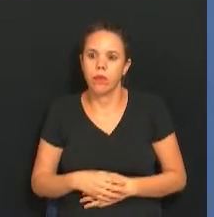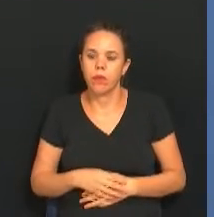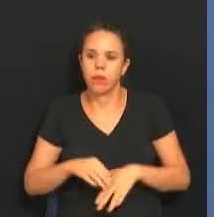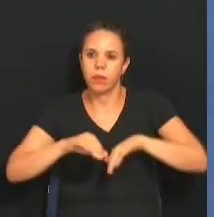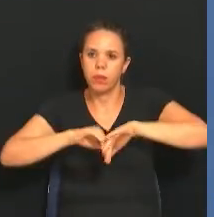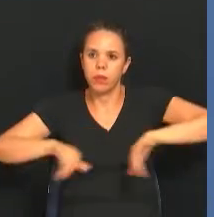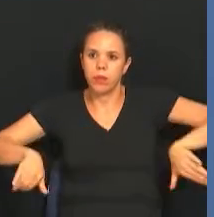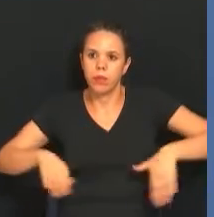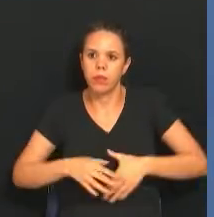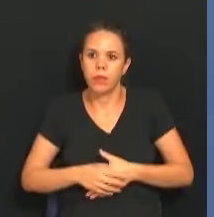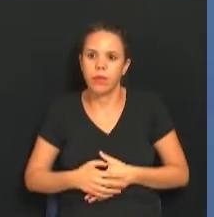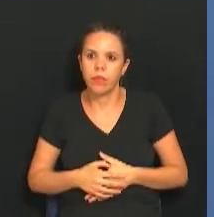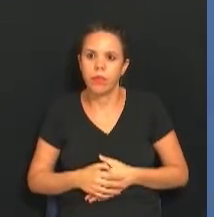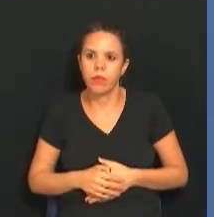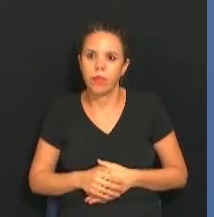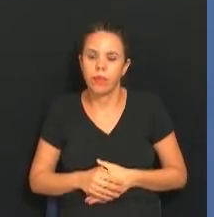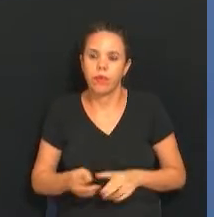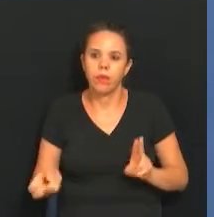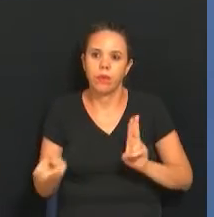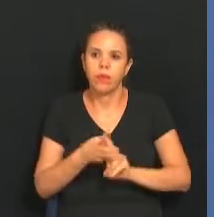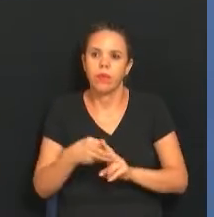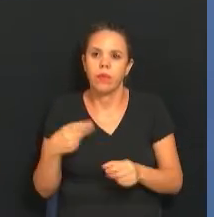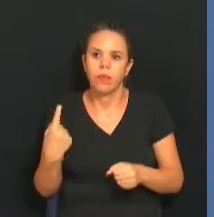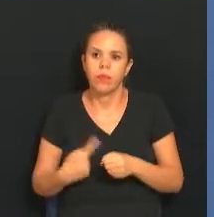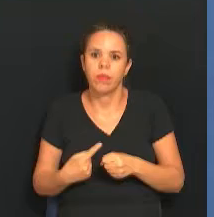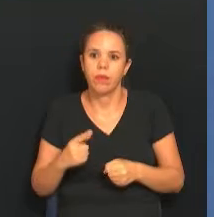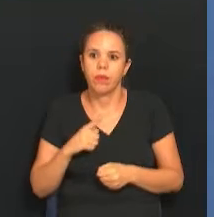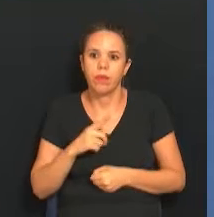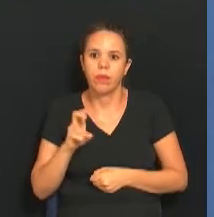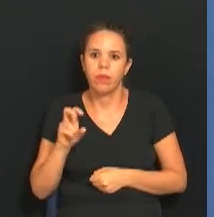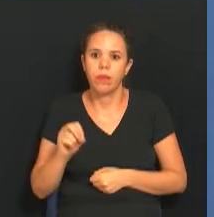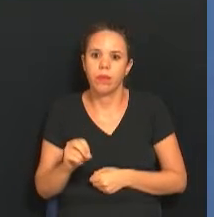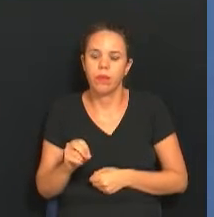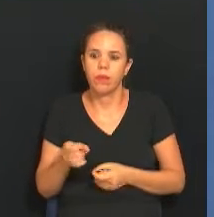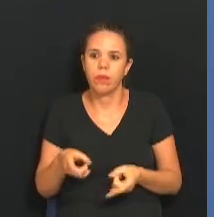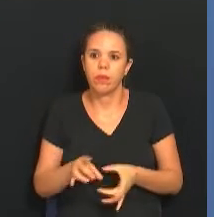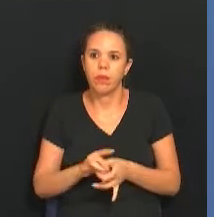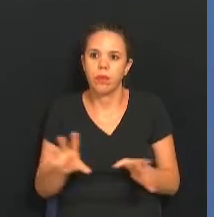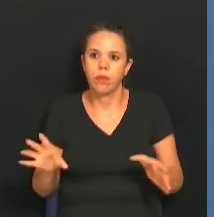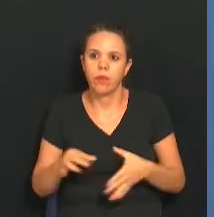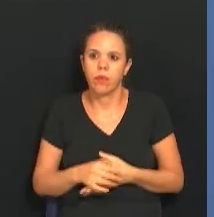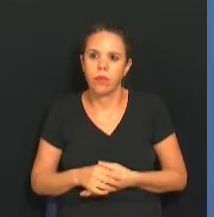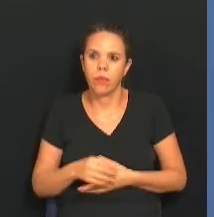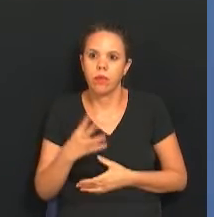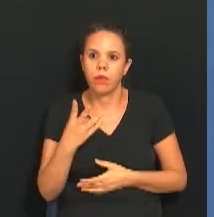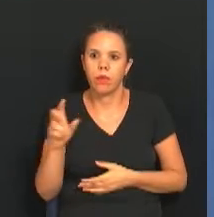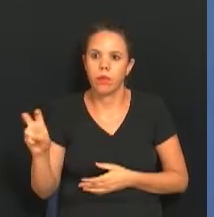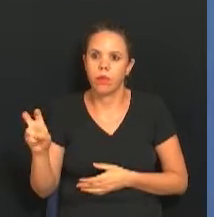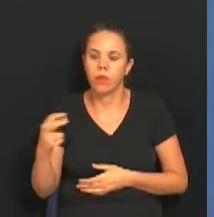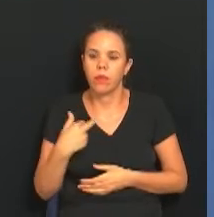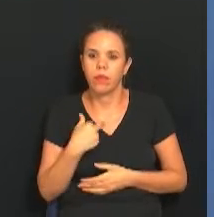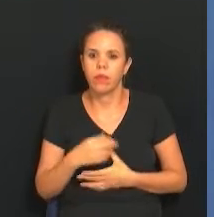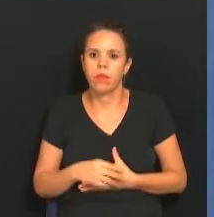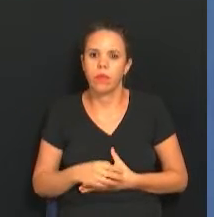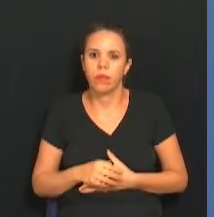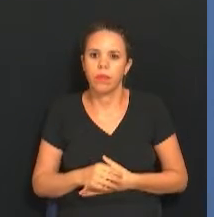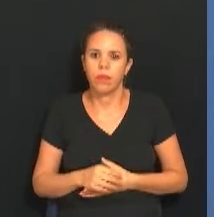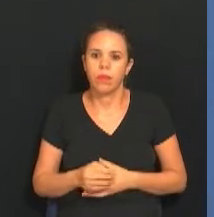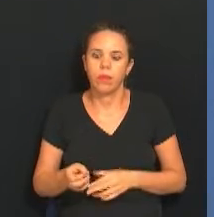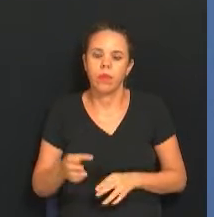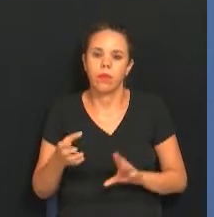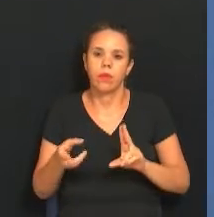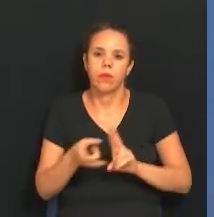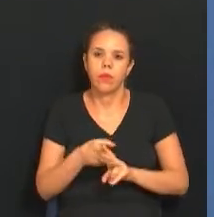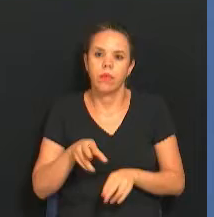da seguinte forma no SUS Municipal nós temos 50 leitos disponíveis 45 ocupados no SUS